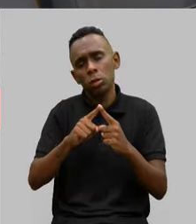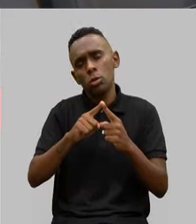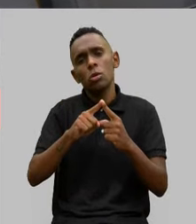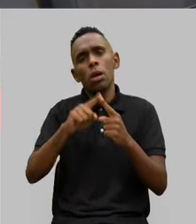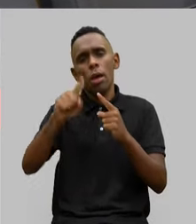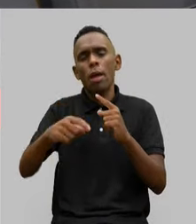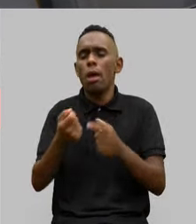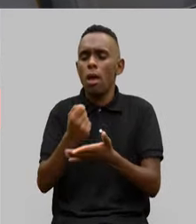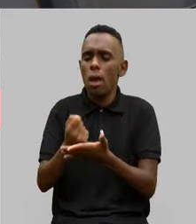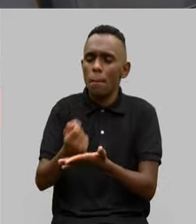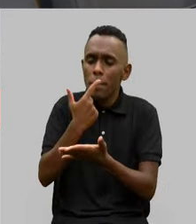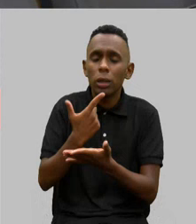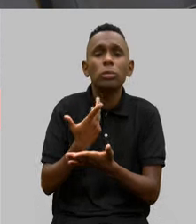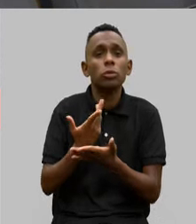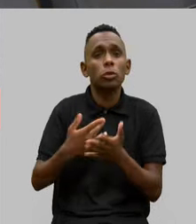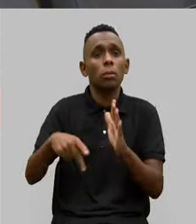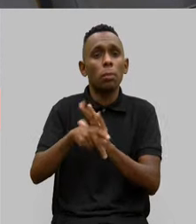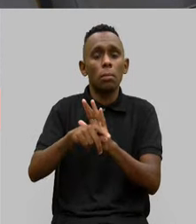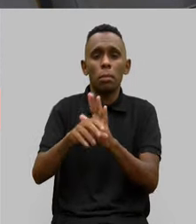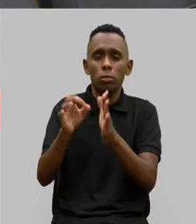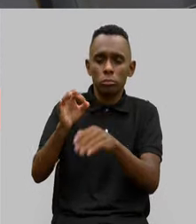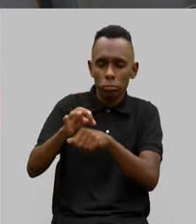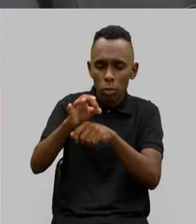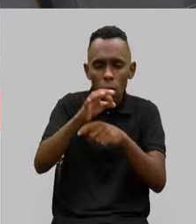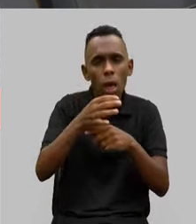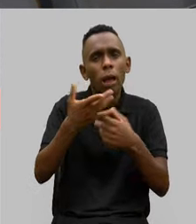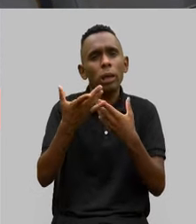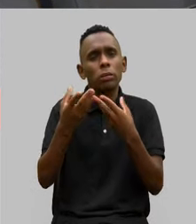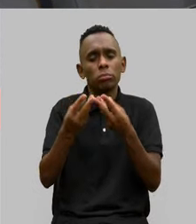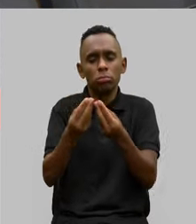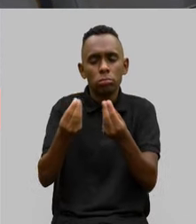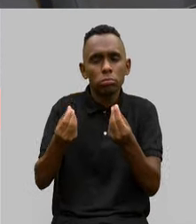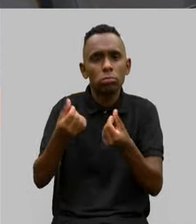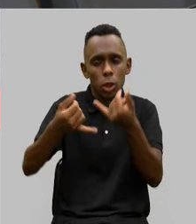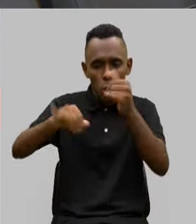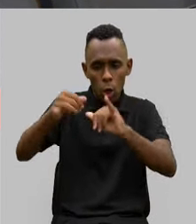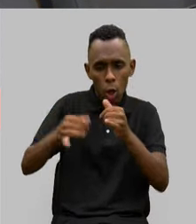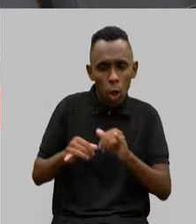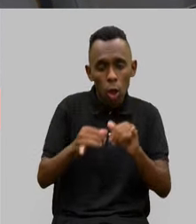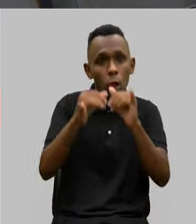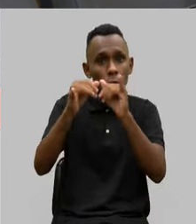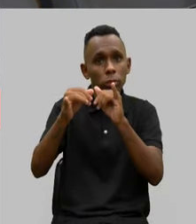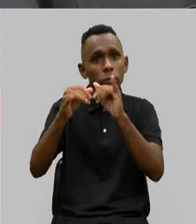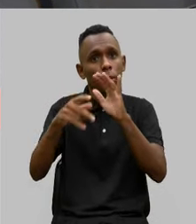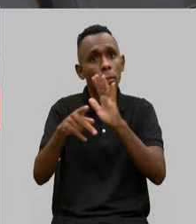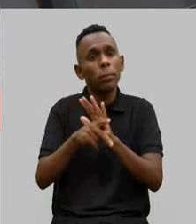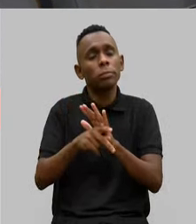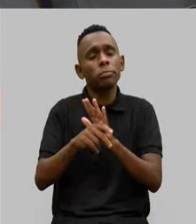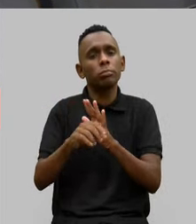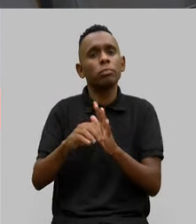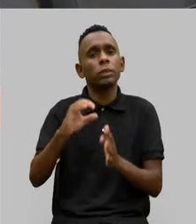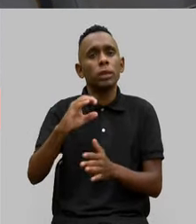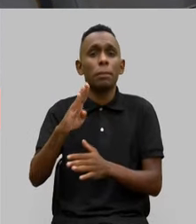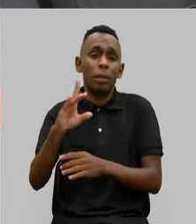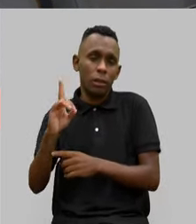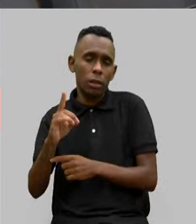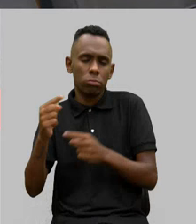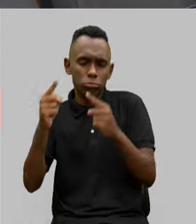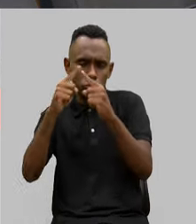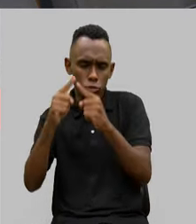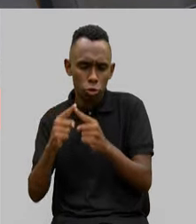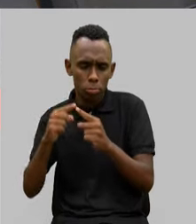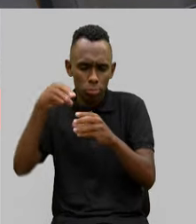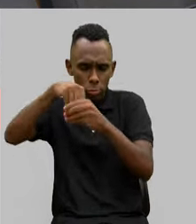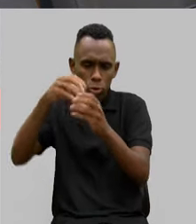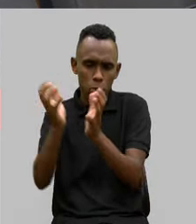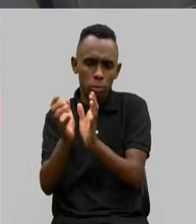são medicamentos moléculas sintéticas né da análogas ao tetrahidrocanabinol e